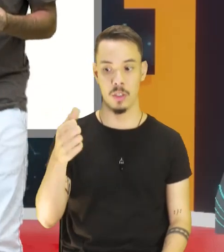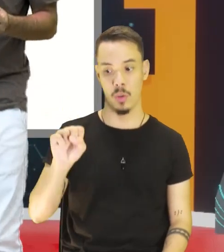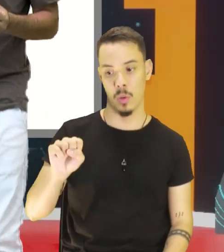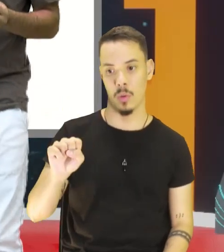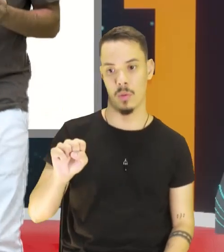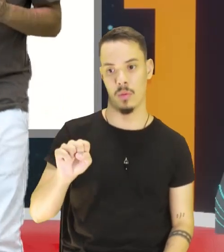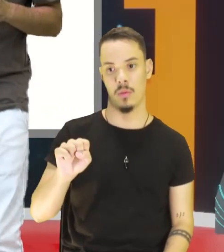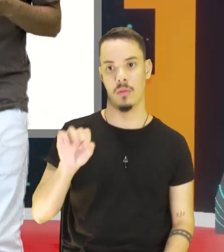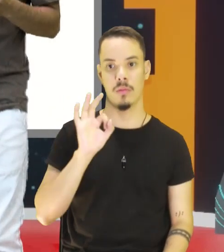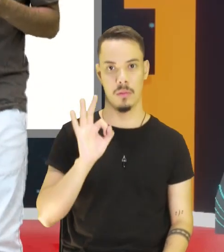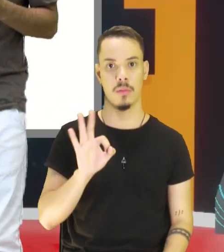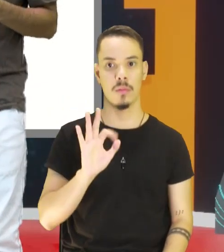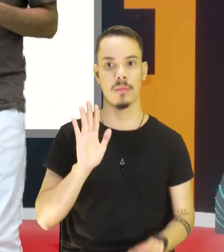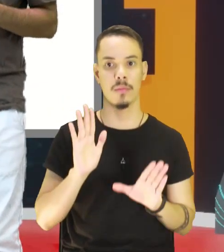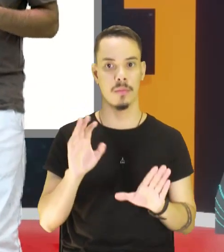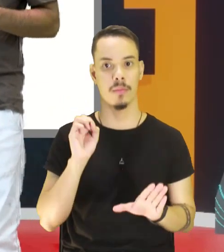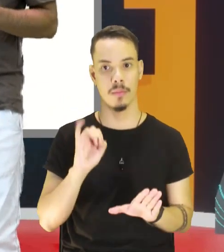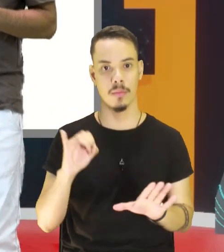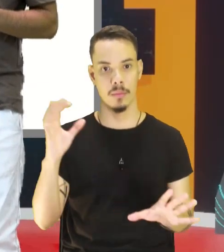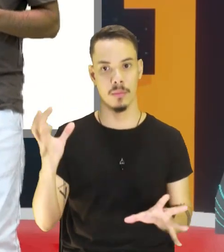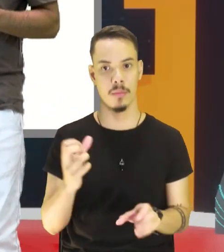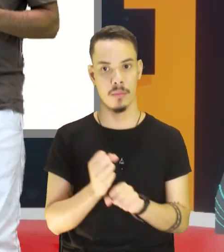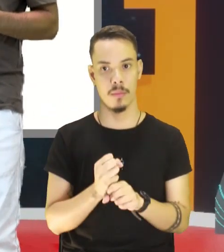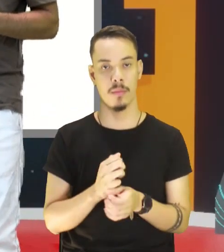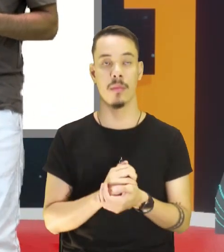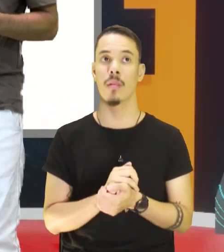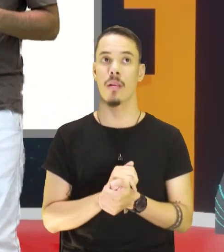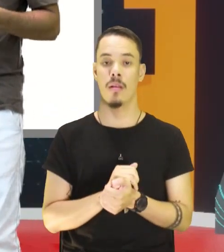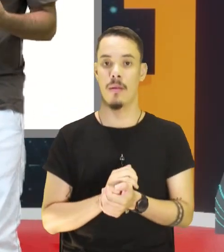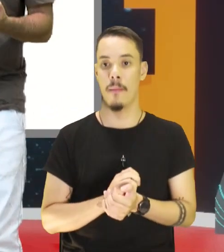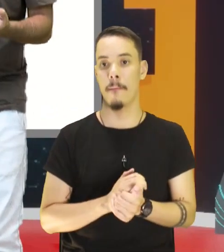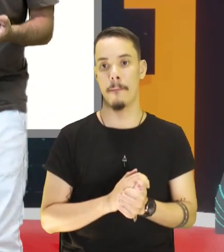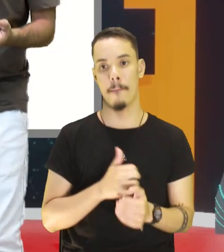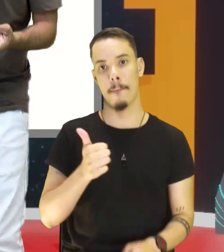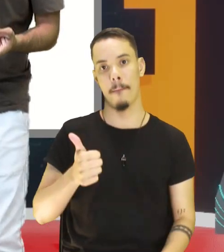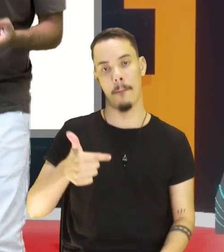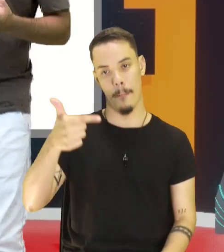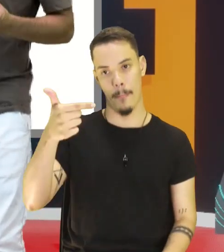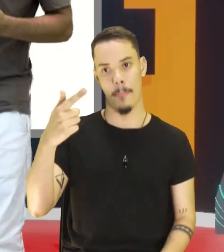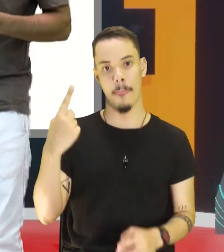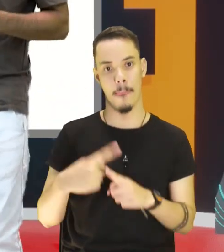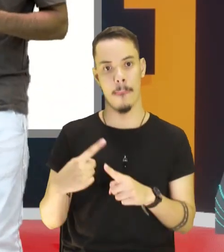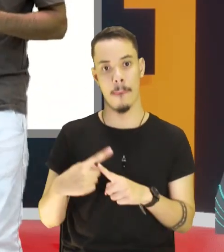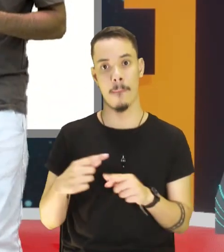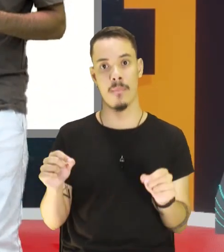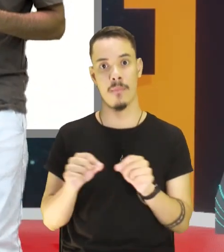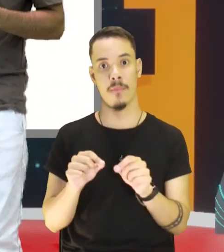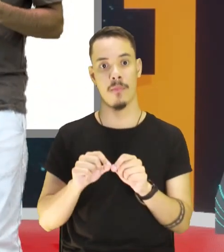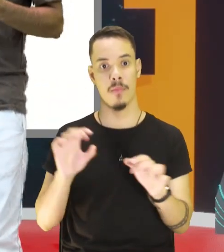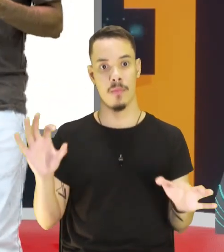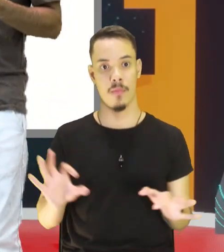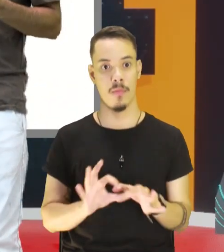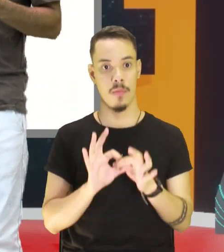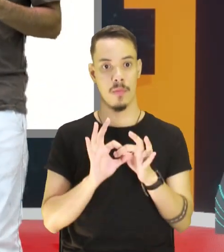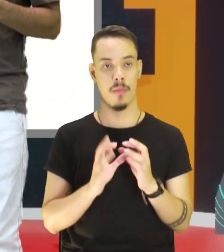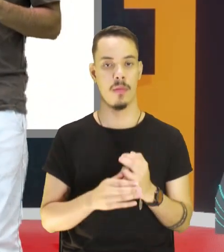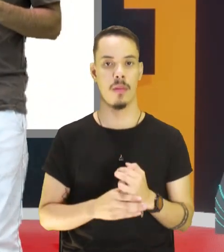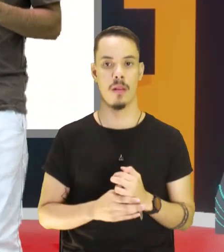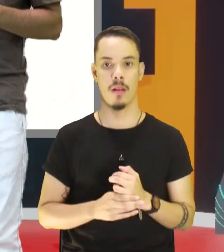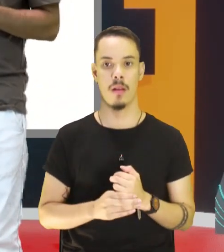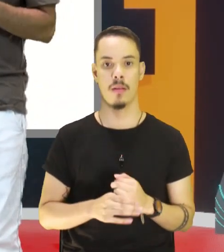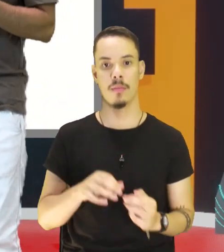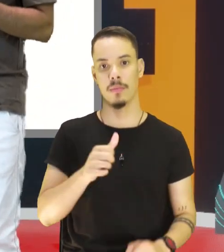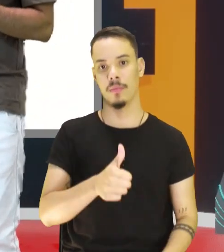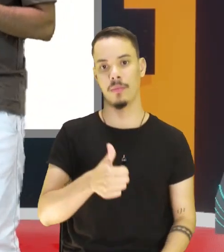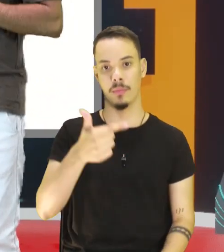Agora, peraí, tem que somar 5. Deu 17, então é o 12, porque 12 mais 5 dá 17. Então 12